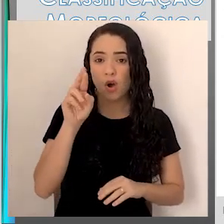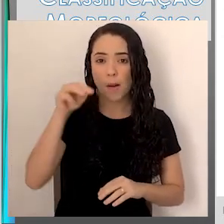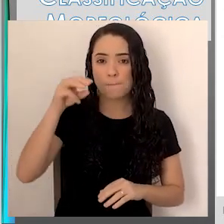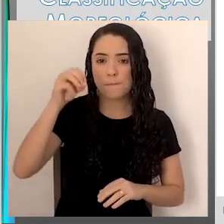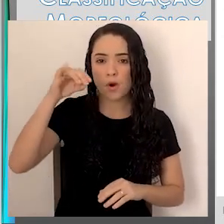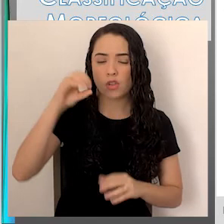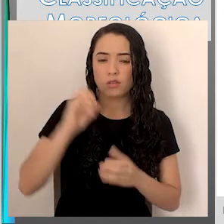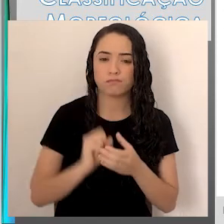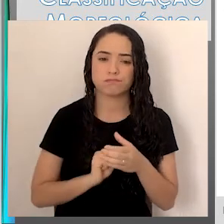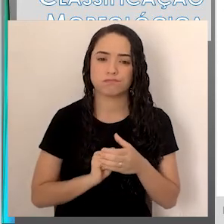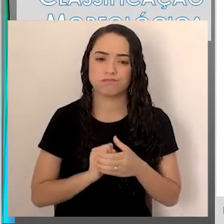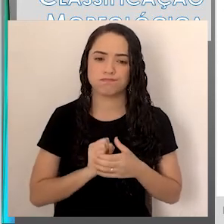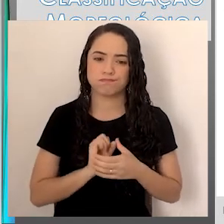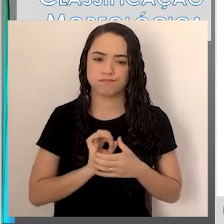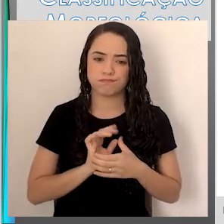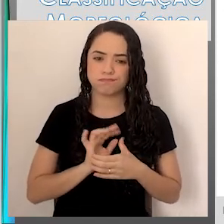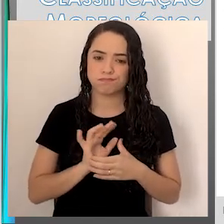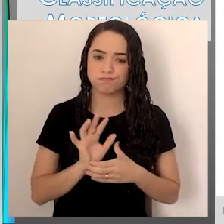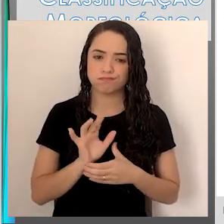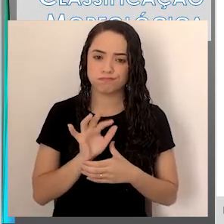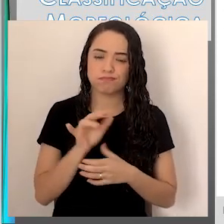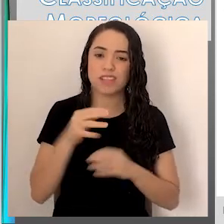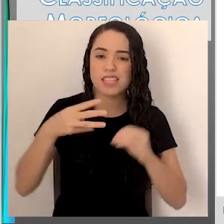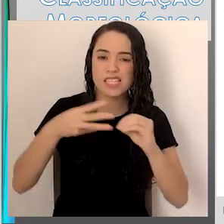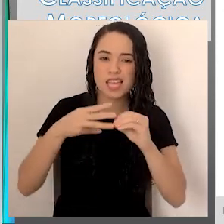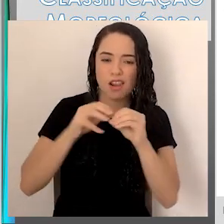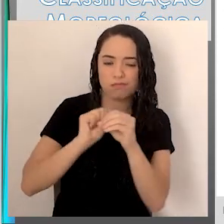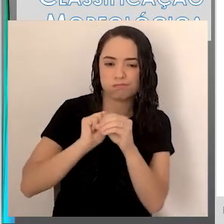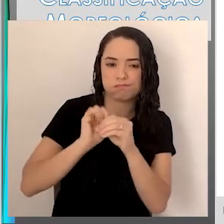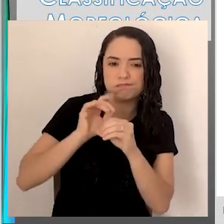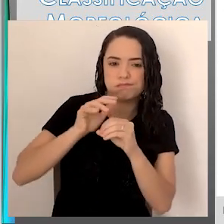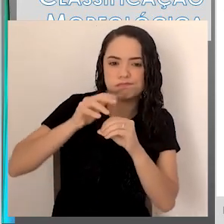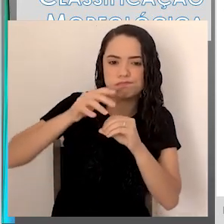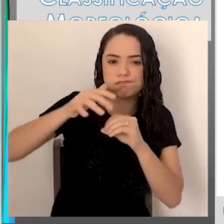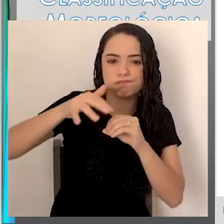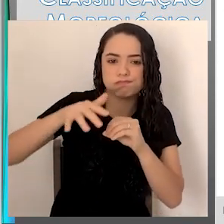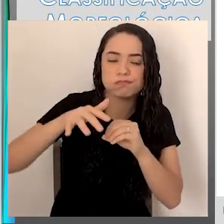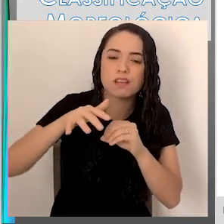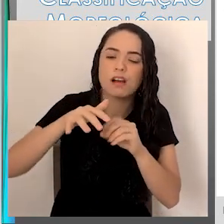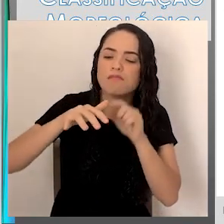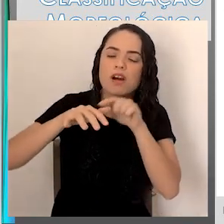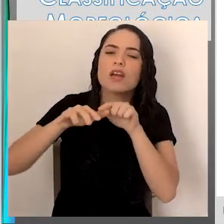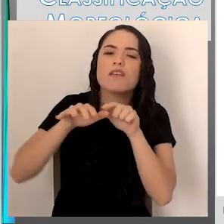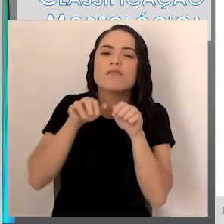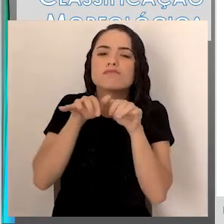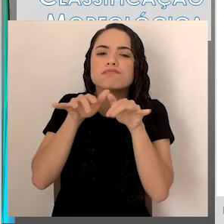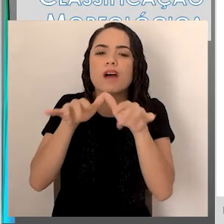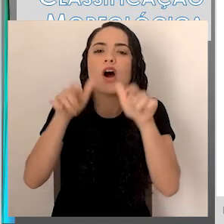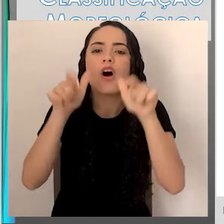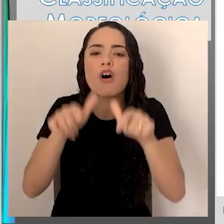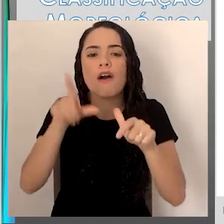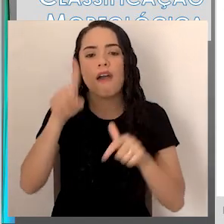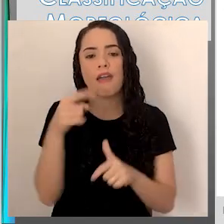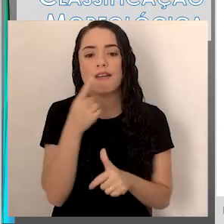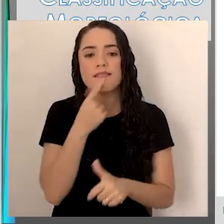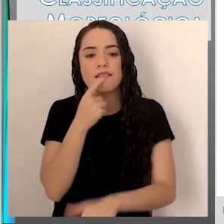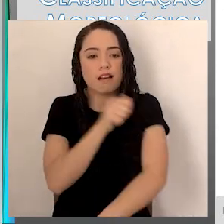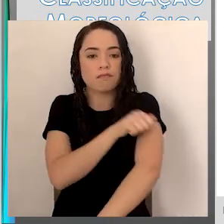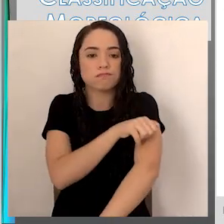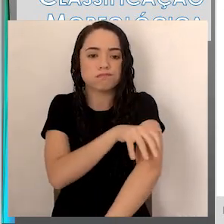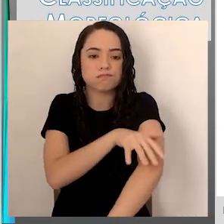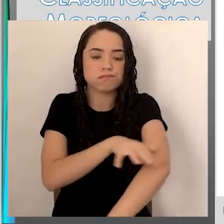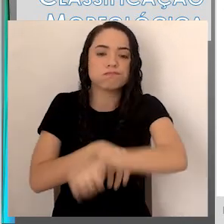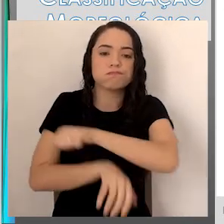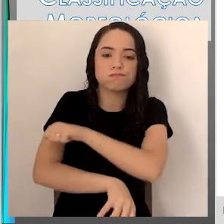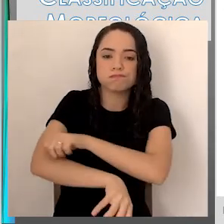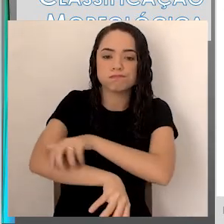Após a liberação do hormônio para o espaço extracelular, este hormônio é geralmente carreado ou para os vasos sanguíneos ou os